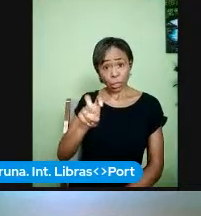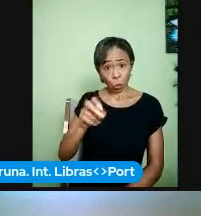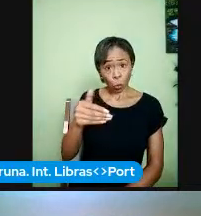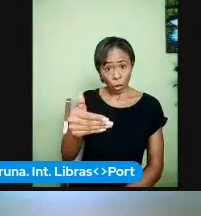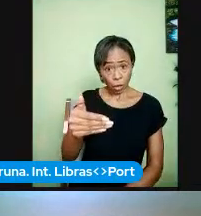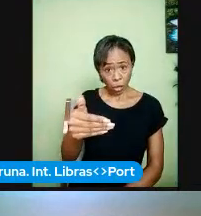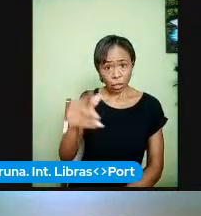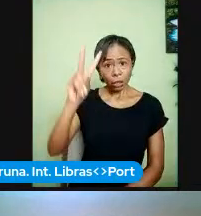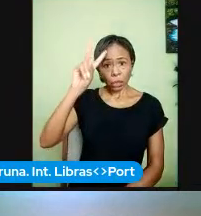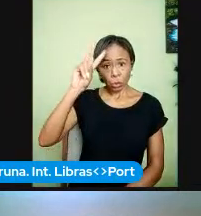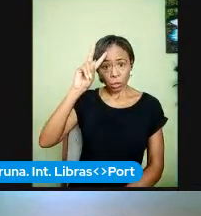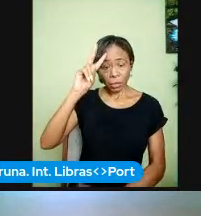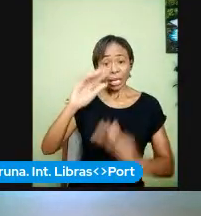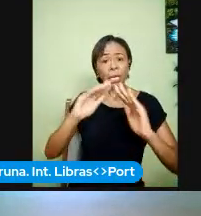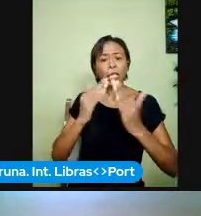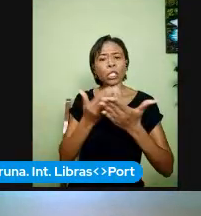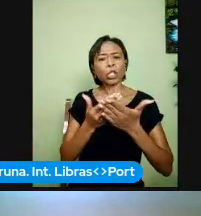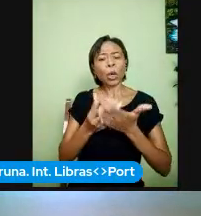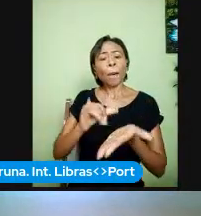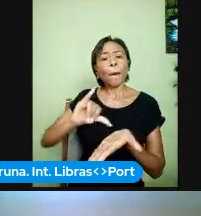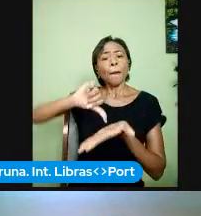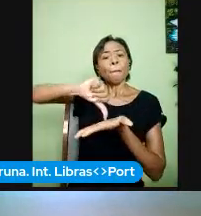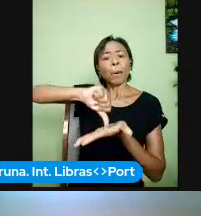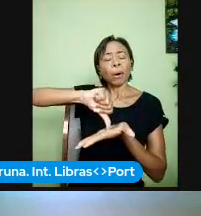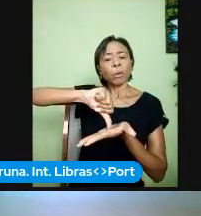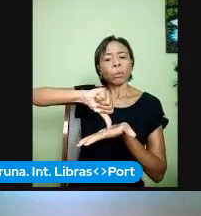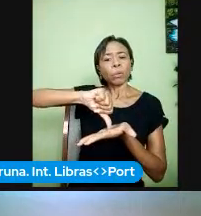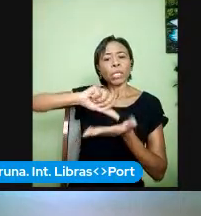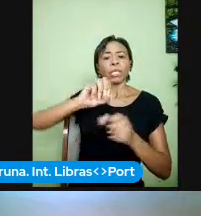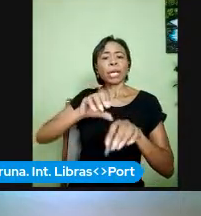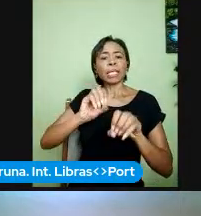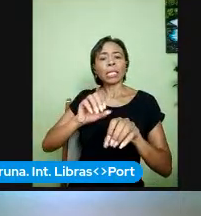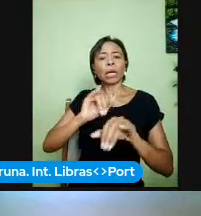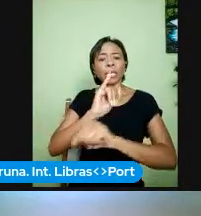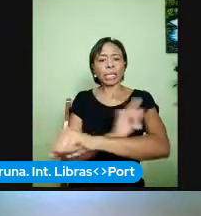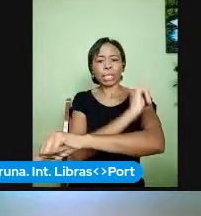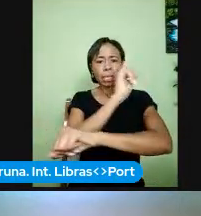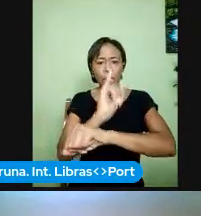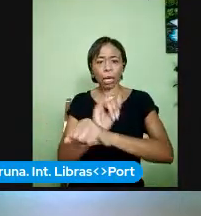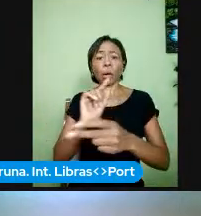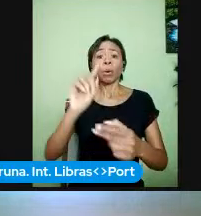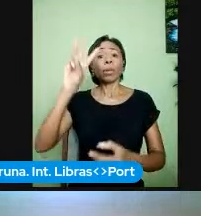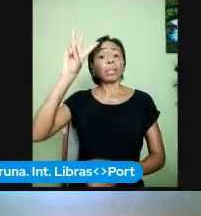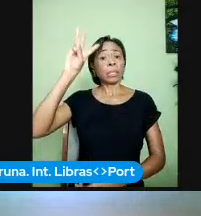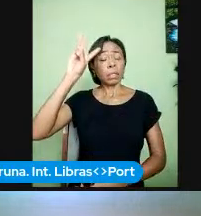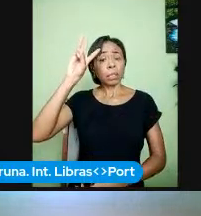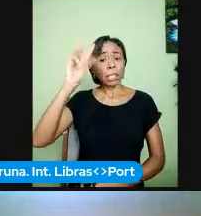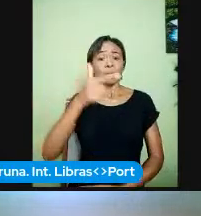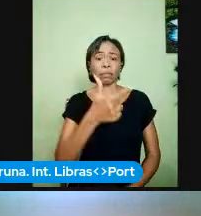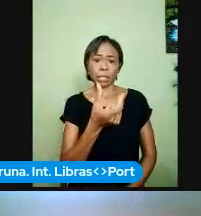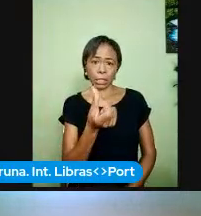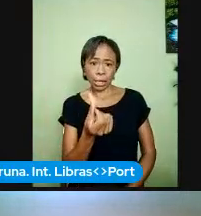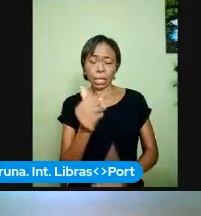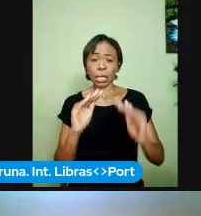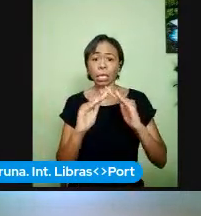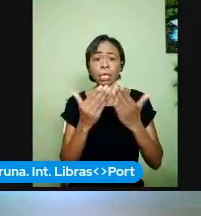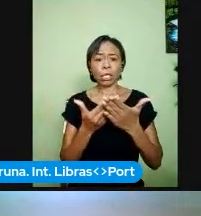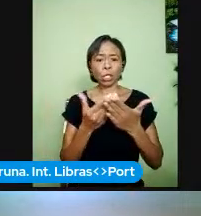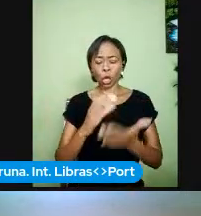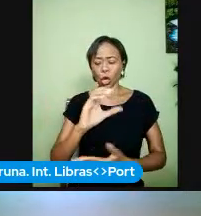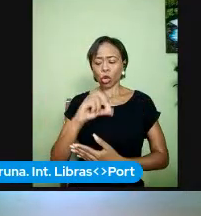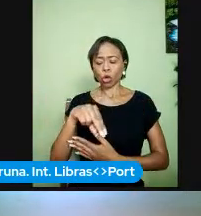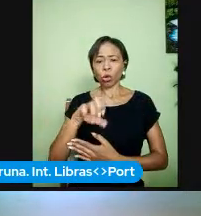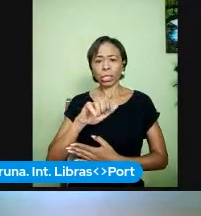lá na Escola Polo de Educação Integral. Na terça, no dia 26, é na Escola Cônego